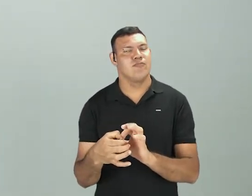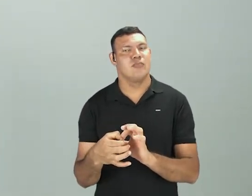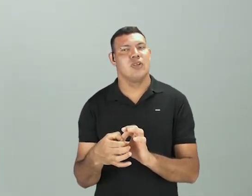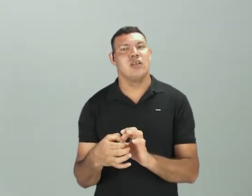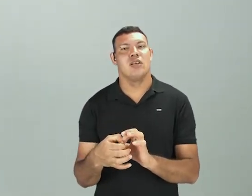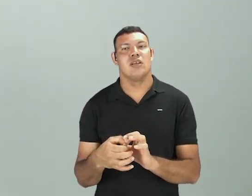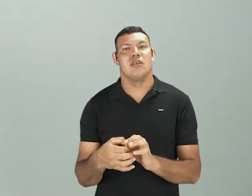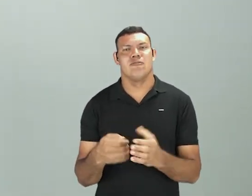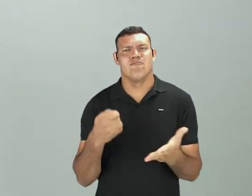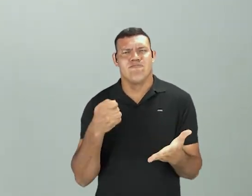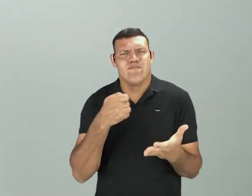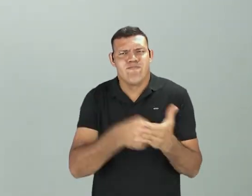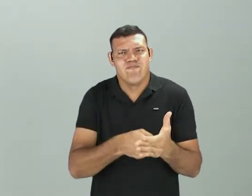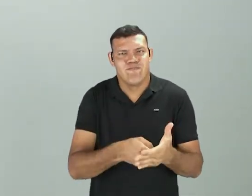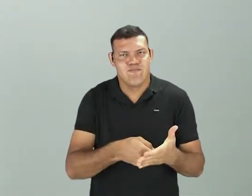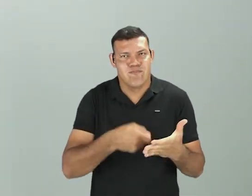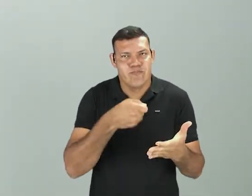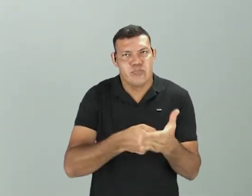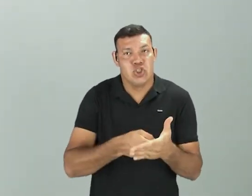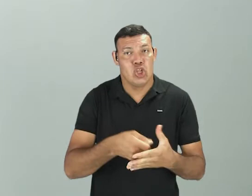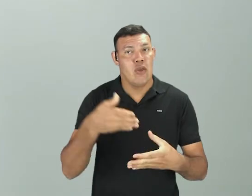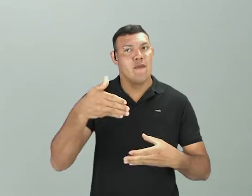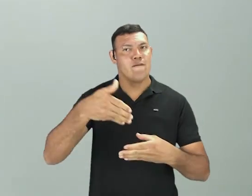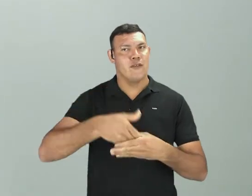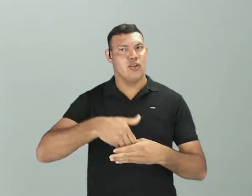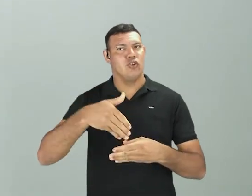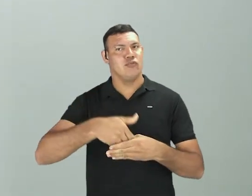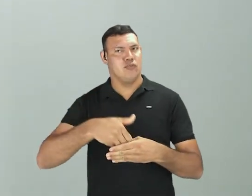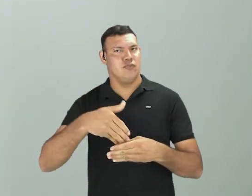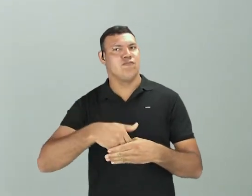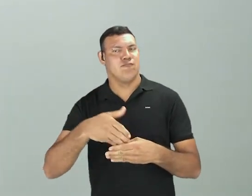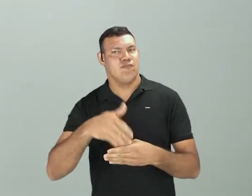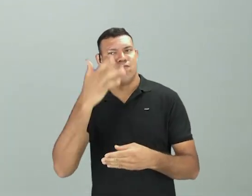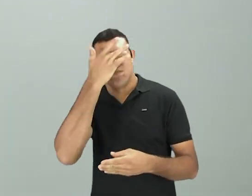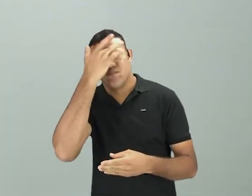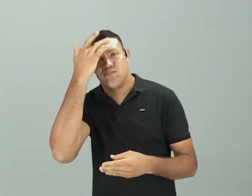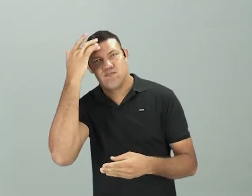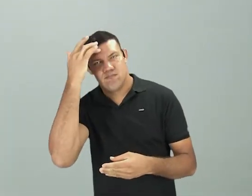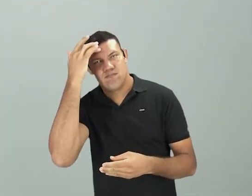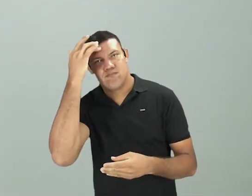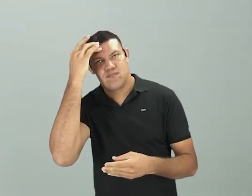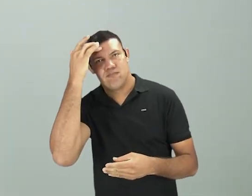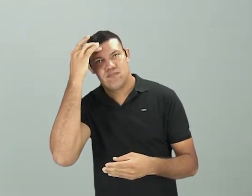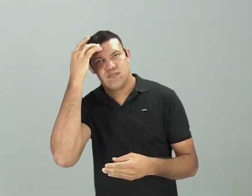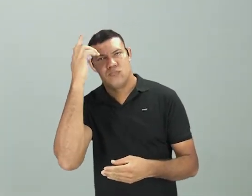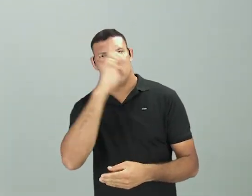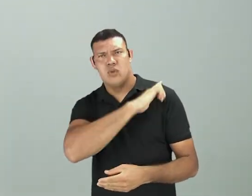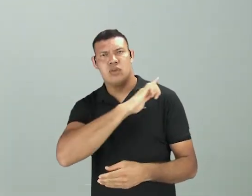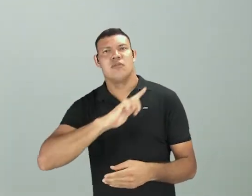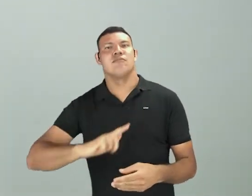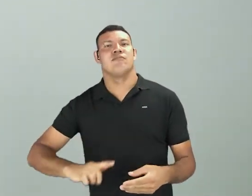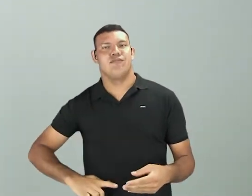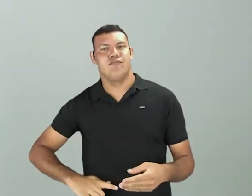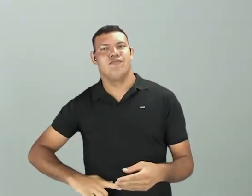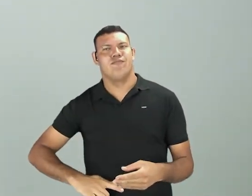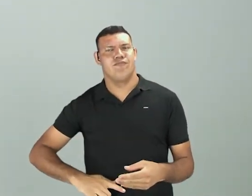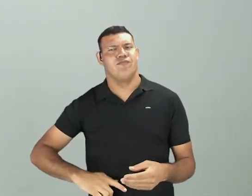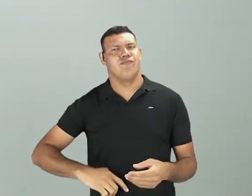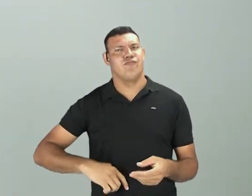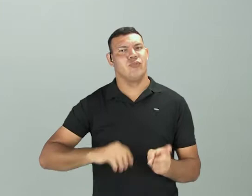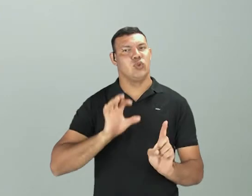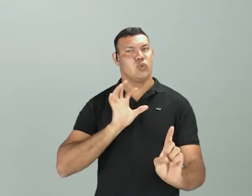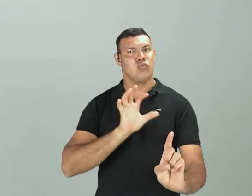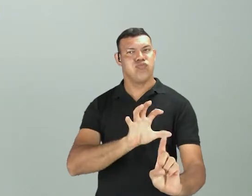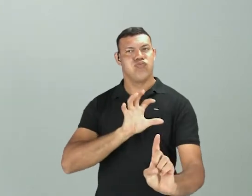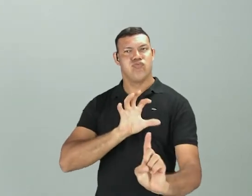eram pressionadas a votarem, então, naquelas pessoas que os governantes, as pessoas mais